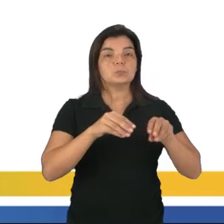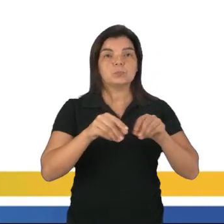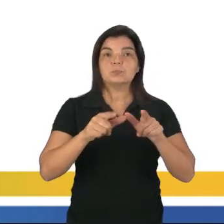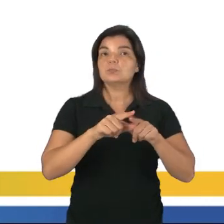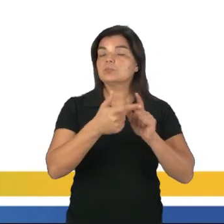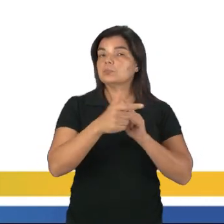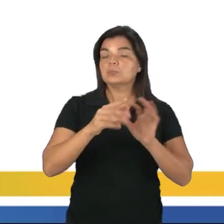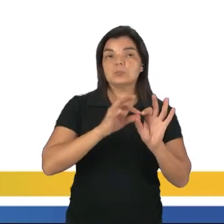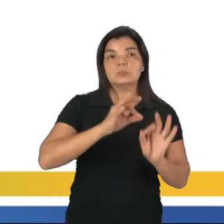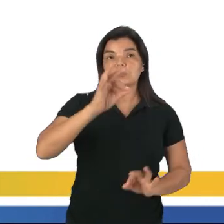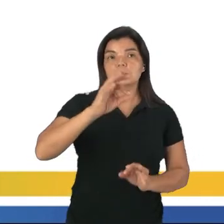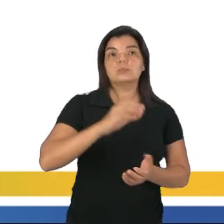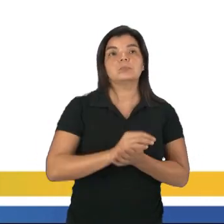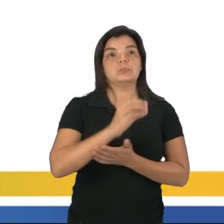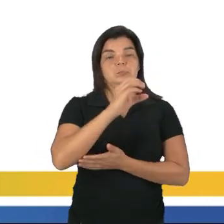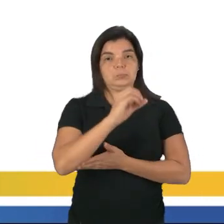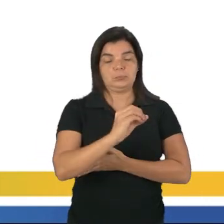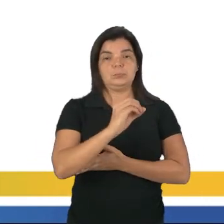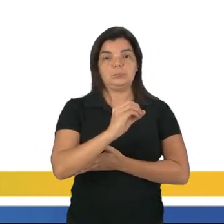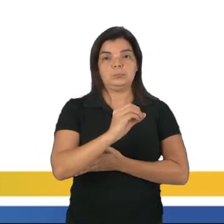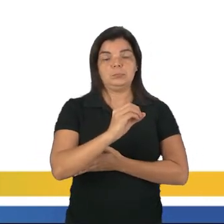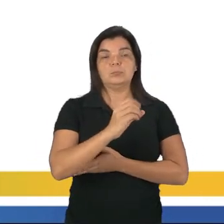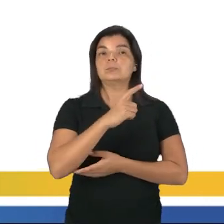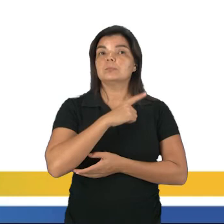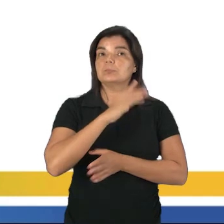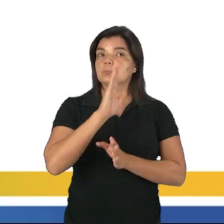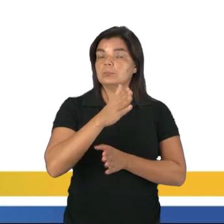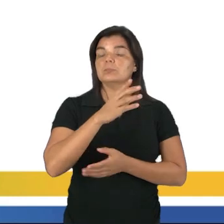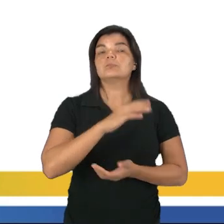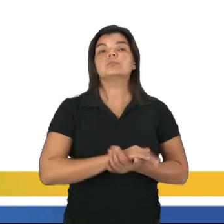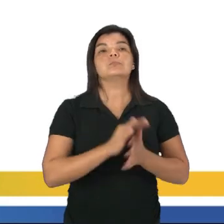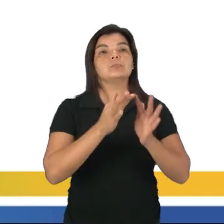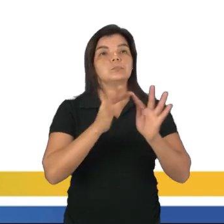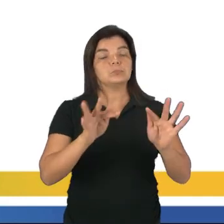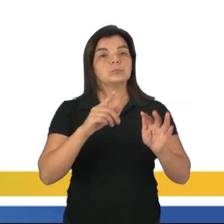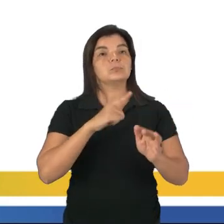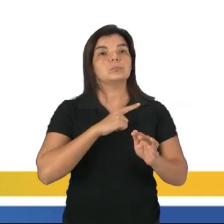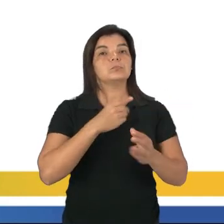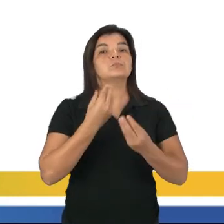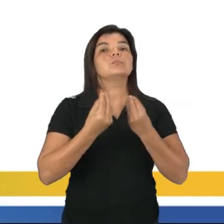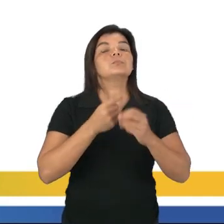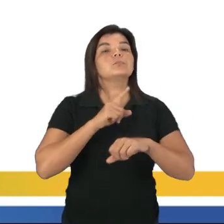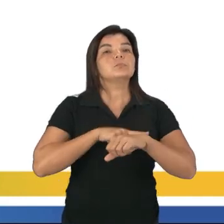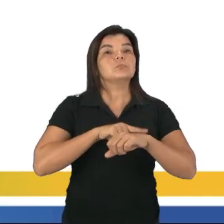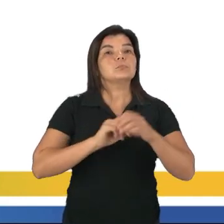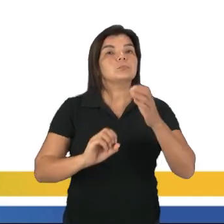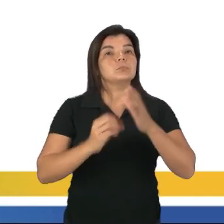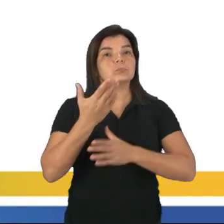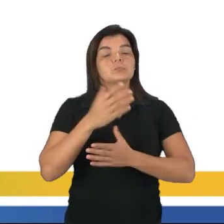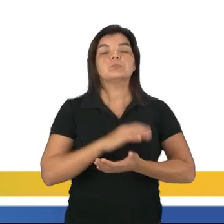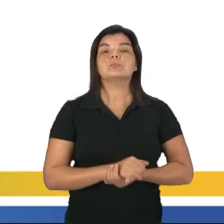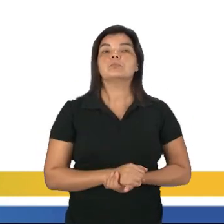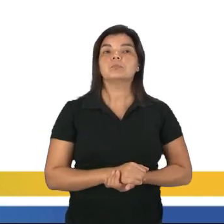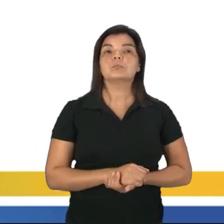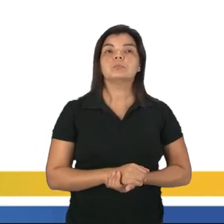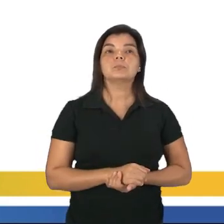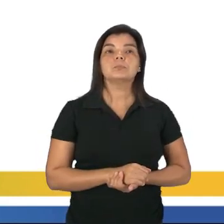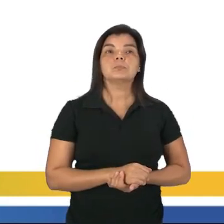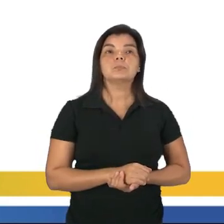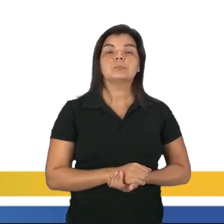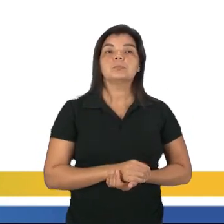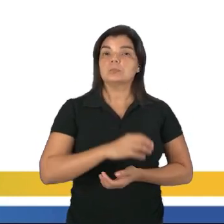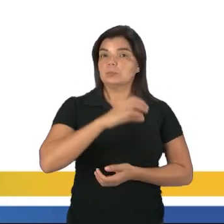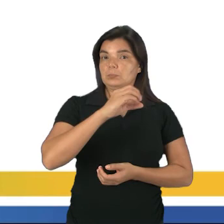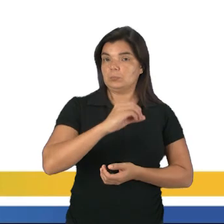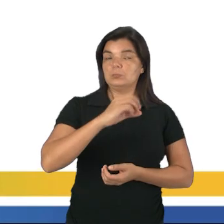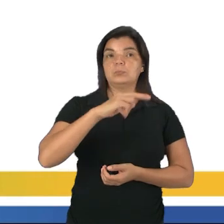não há uma altura. Então, é esse o valor que a gente já tem, né, na função, e a gente quer descobrir em que tempo que isso acontece, né? Após quantos segundos.